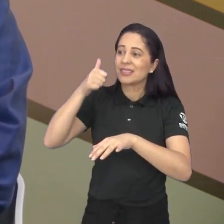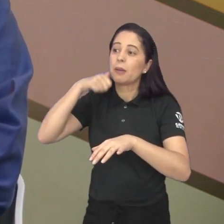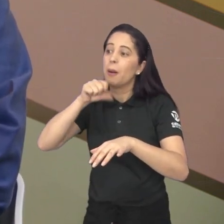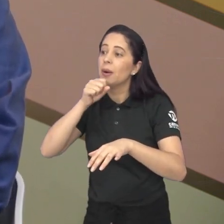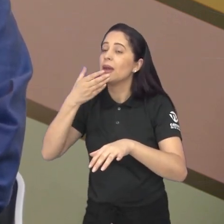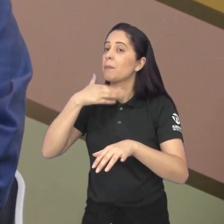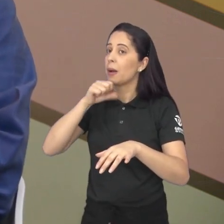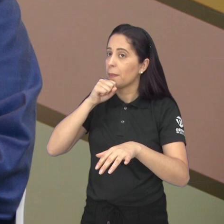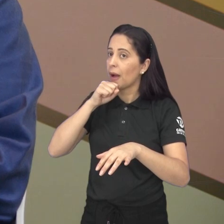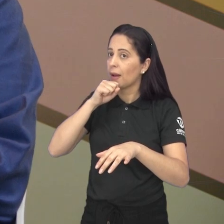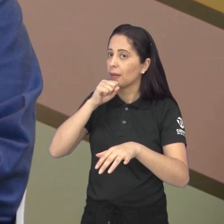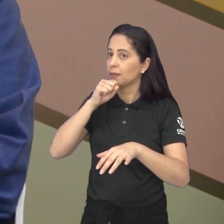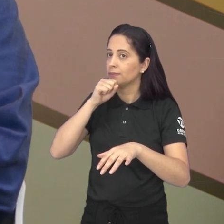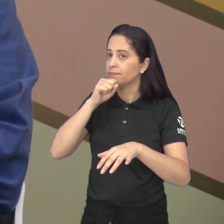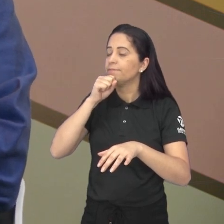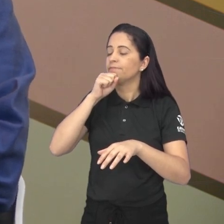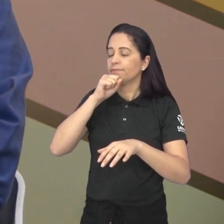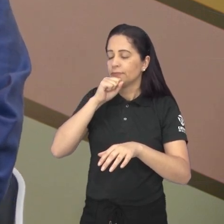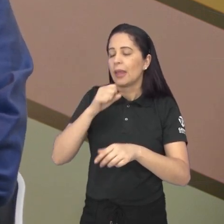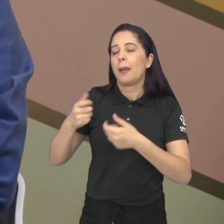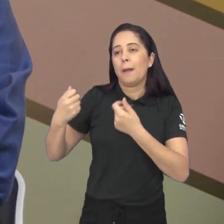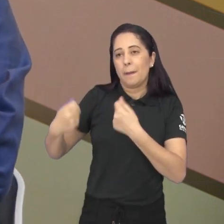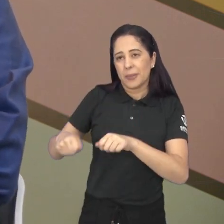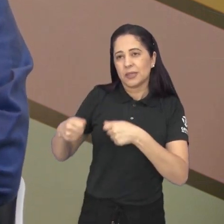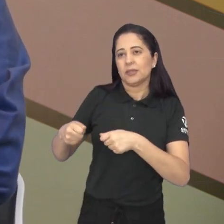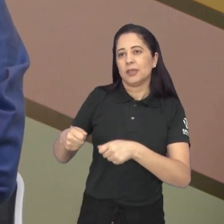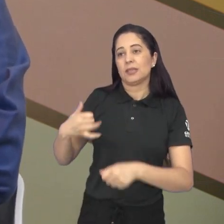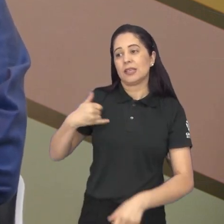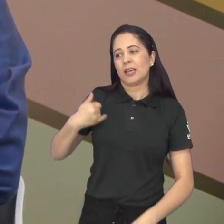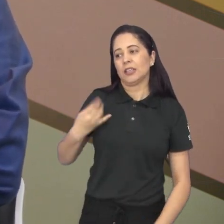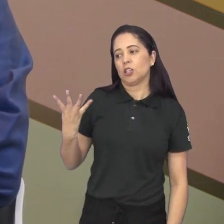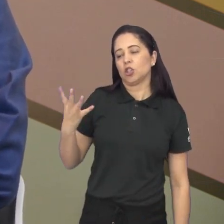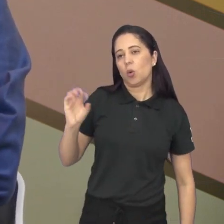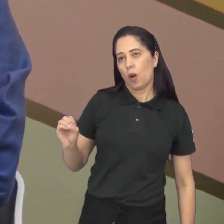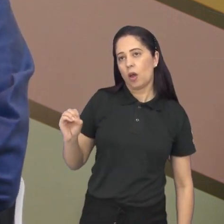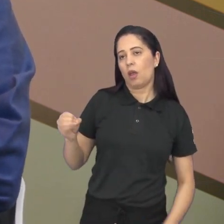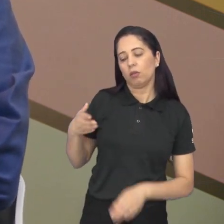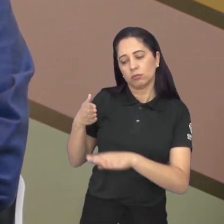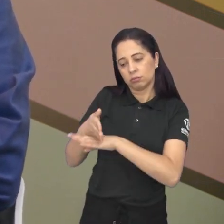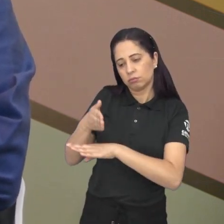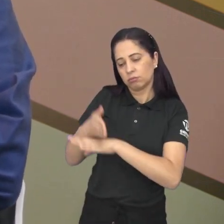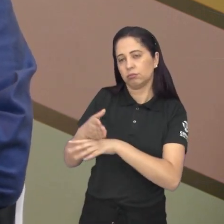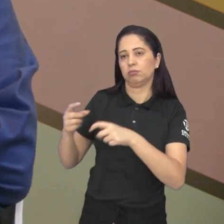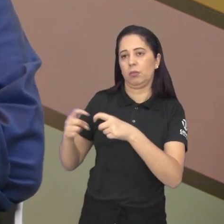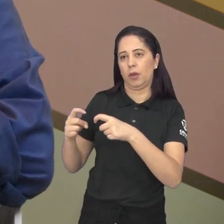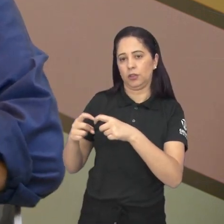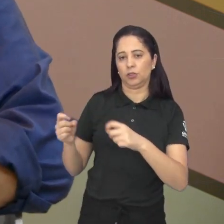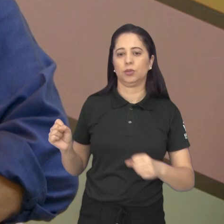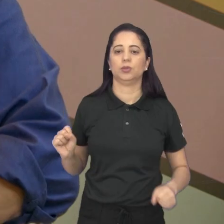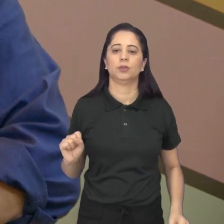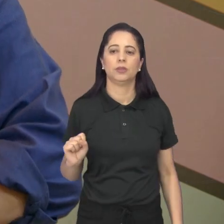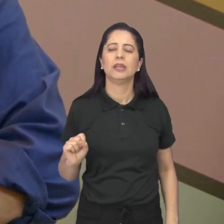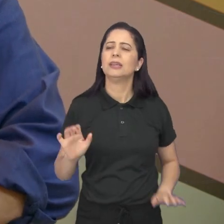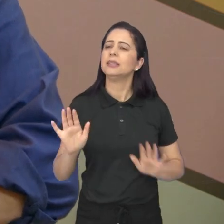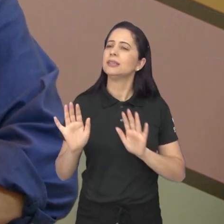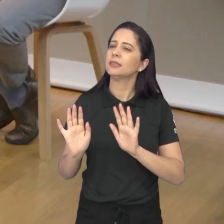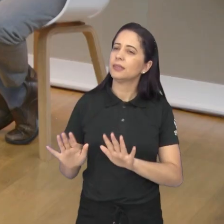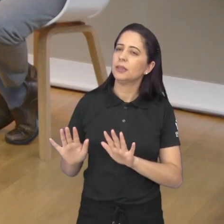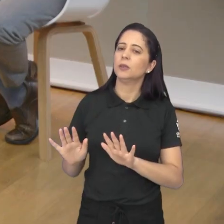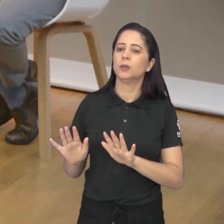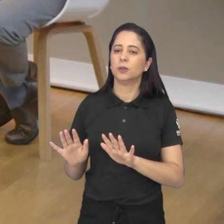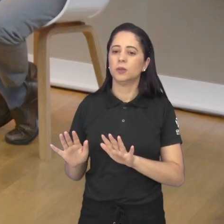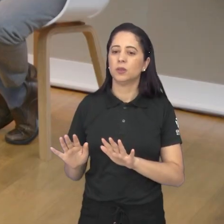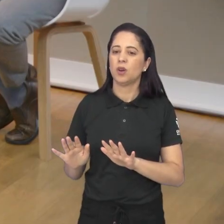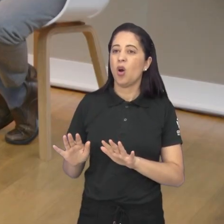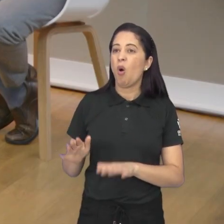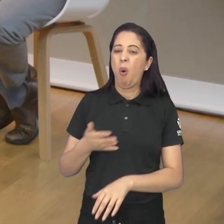histórico familiar ou não fuma, a gente pede para fazer entre 45 e 50, e se essa colono for normal, a cada 5 anos. Entendi. Tá? Então